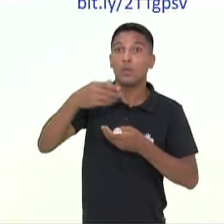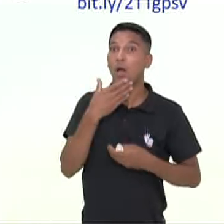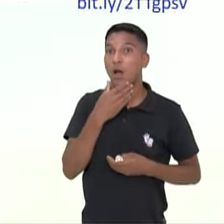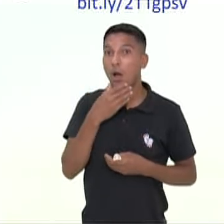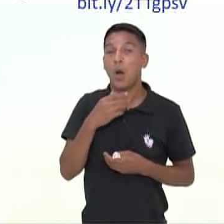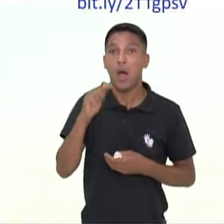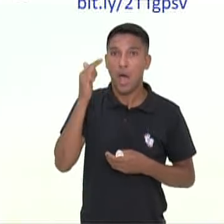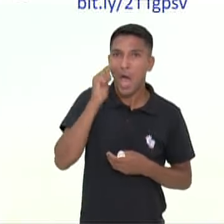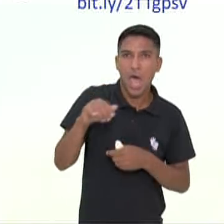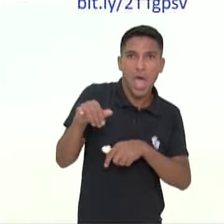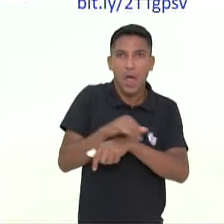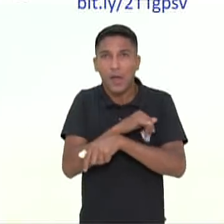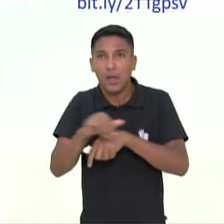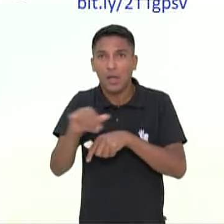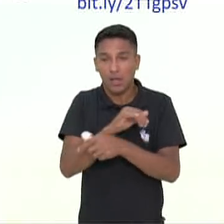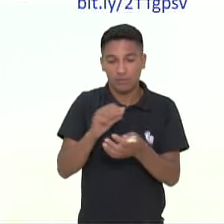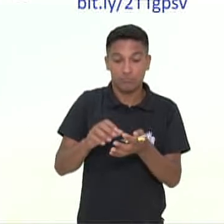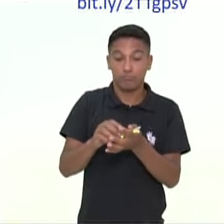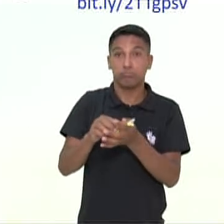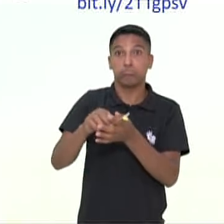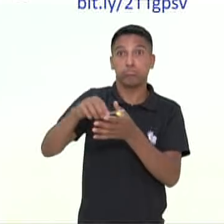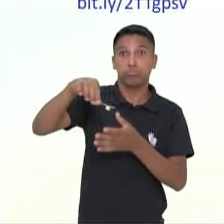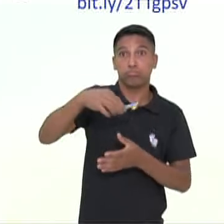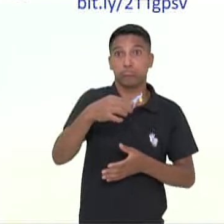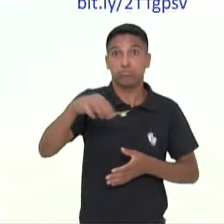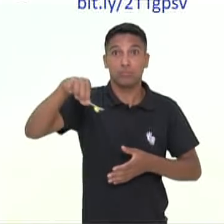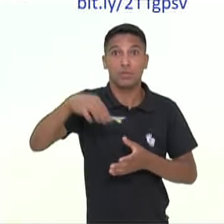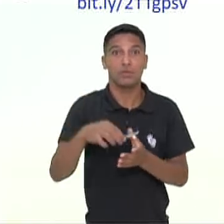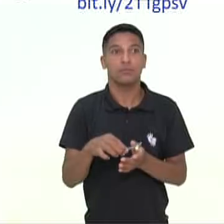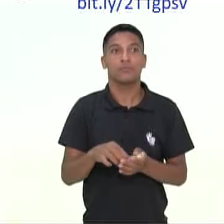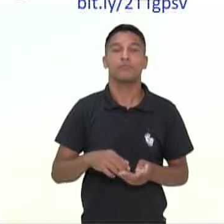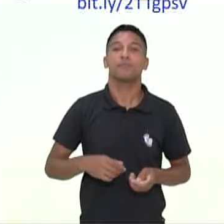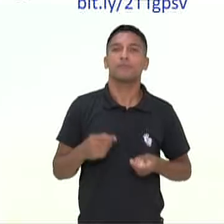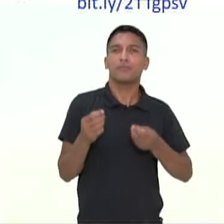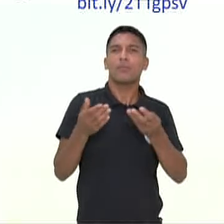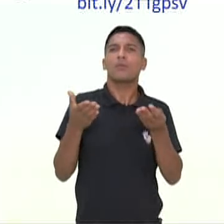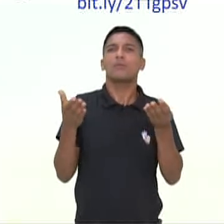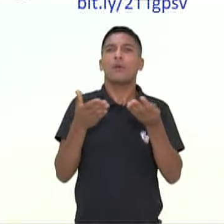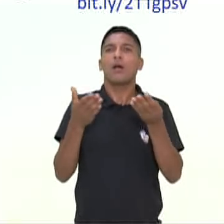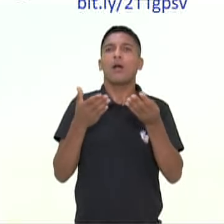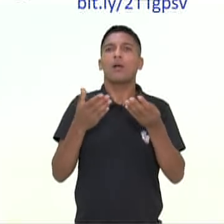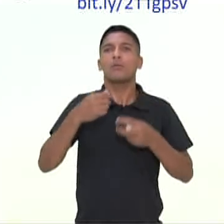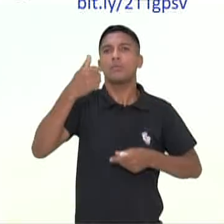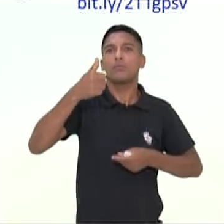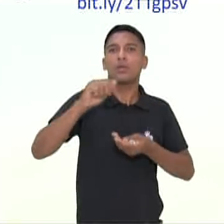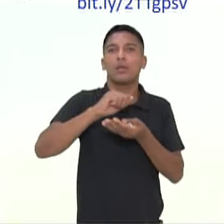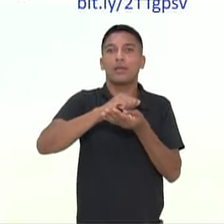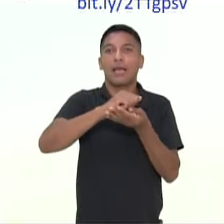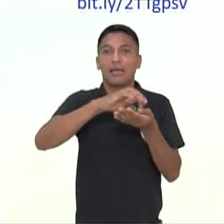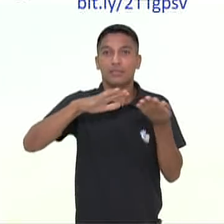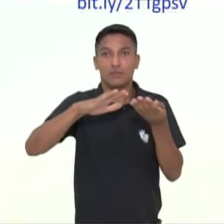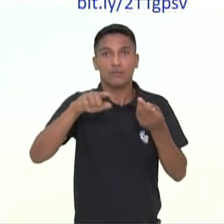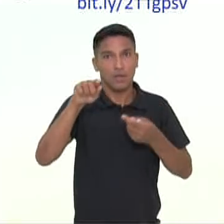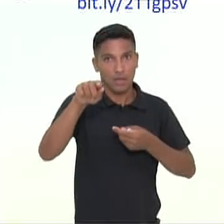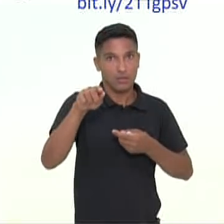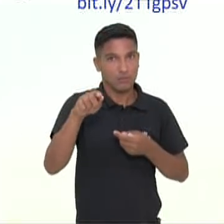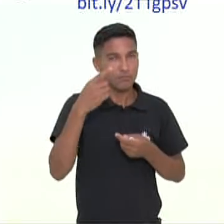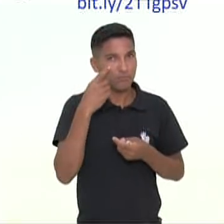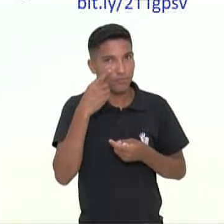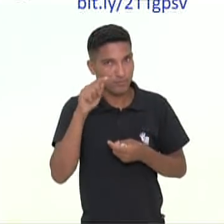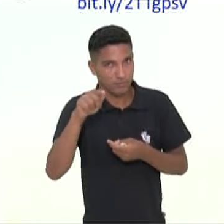Brasil. Primeiro exercício, então, para a gente falar, né, fixar um pouquinho essa ideia aí a respeito